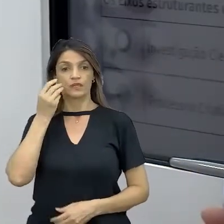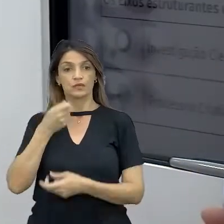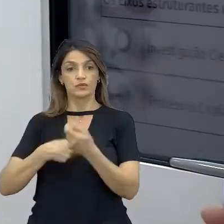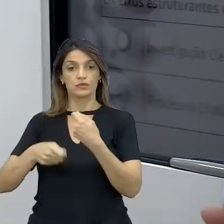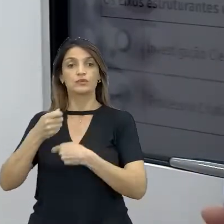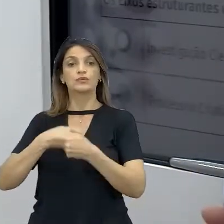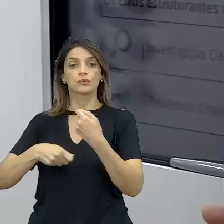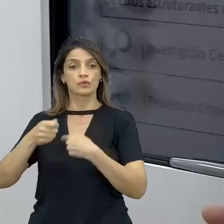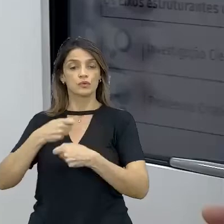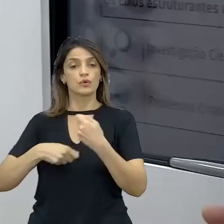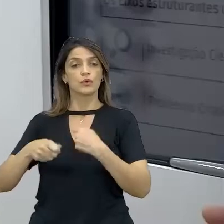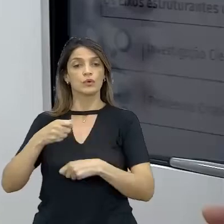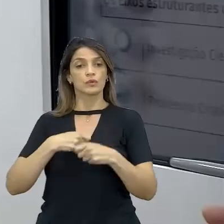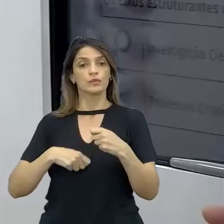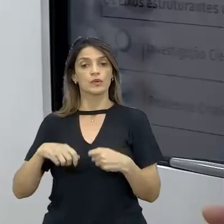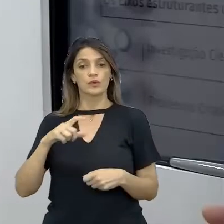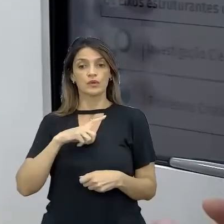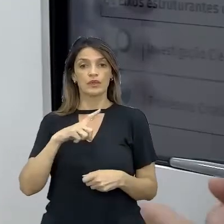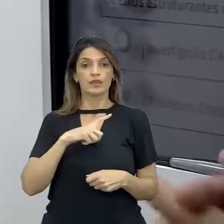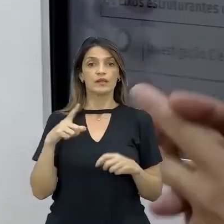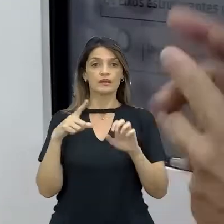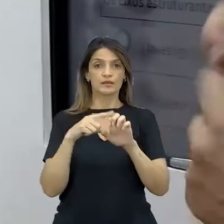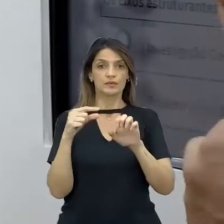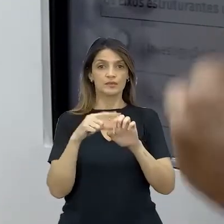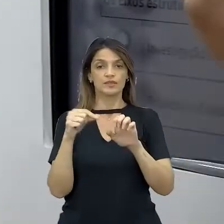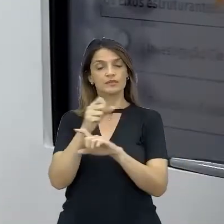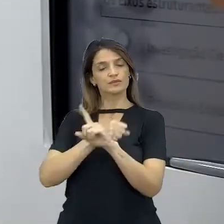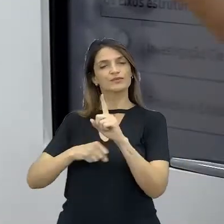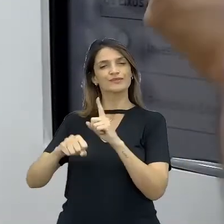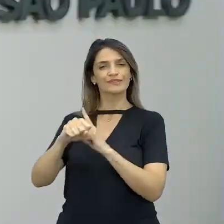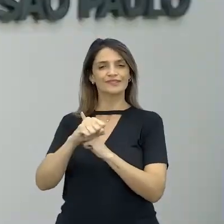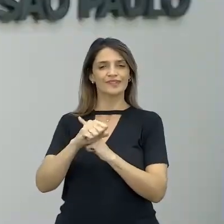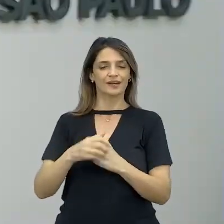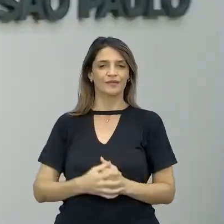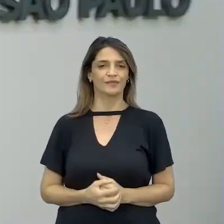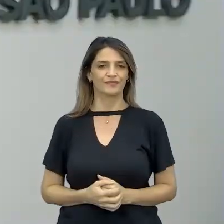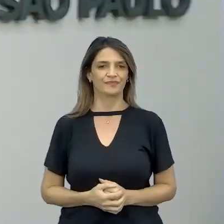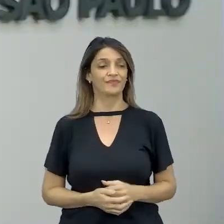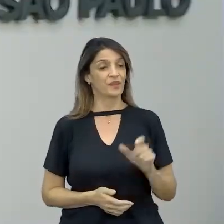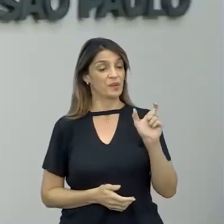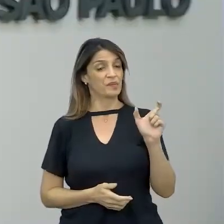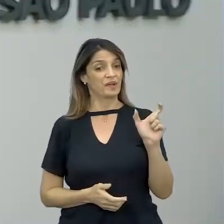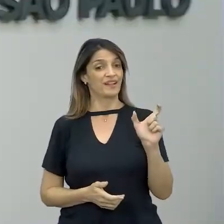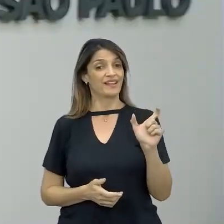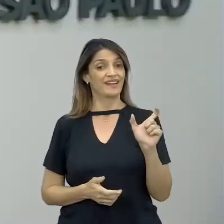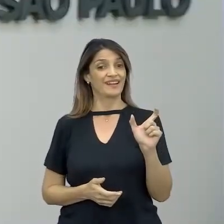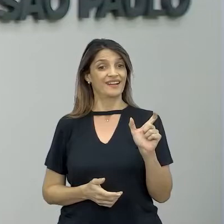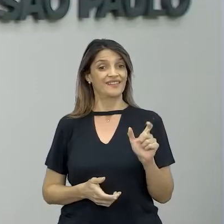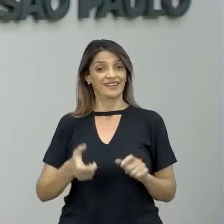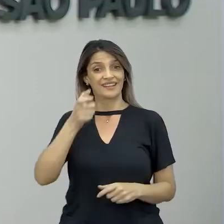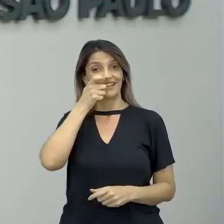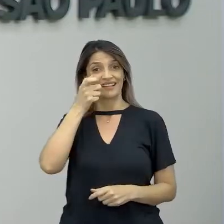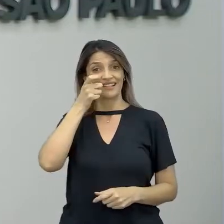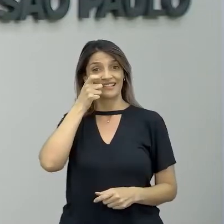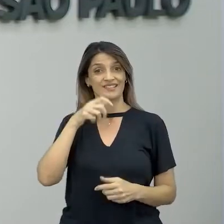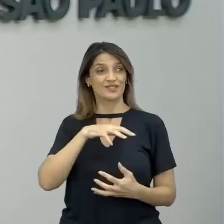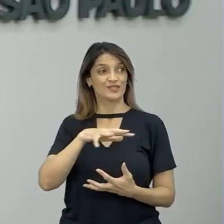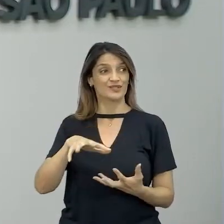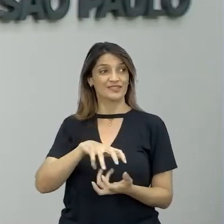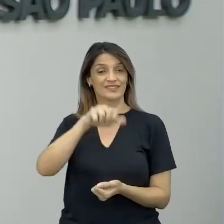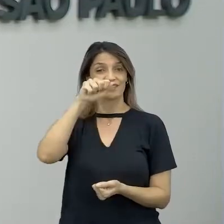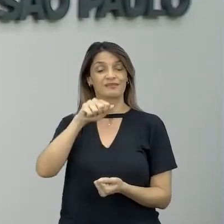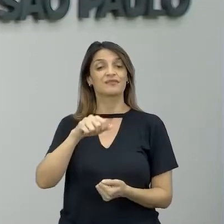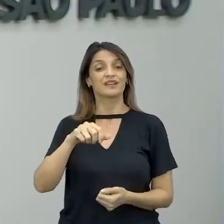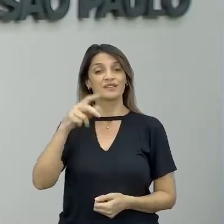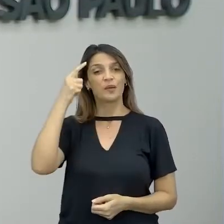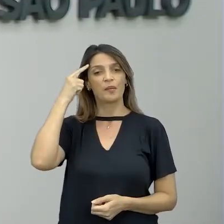também está ali dentro desse eixo, né? De empreendedorismo social. E a gente entra numa palavrinha interessante que é a sustentabilidade, né? Porque quando a gente pensa em